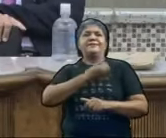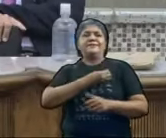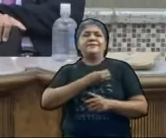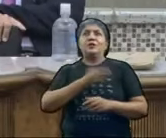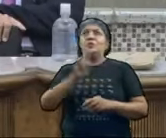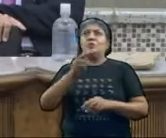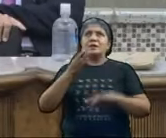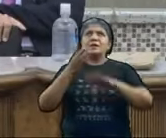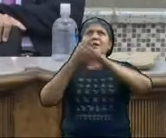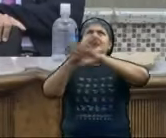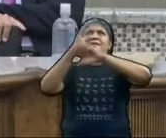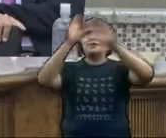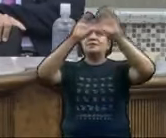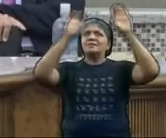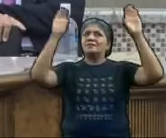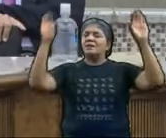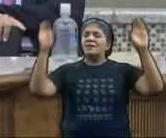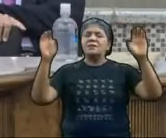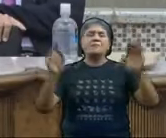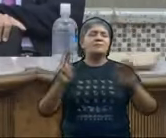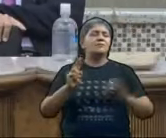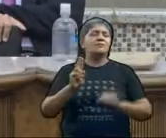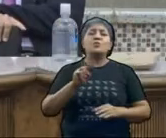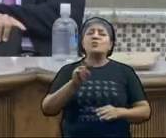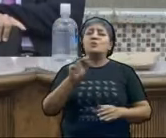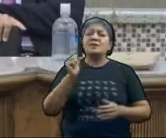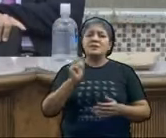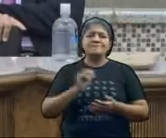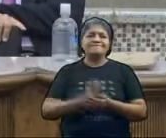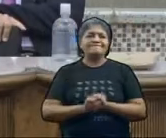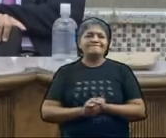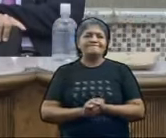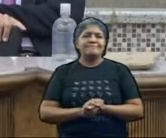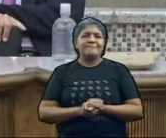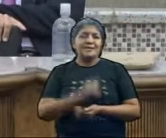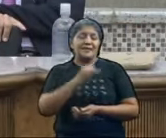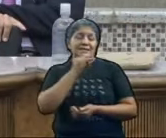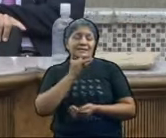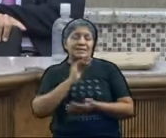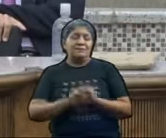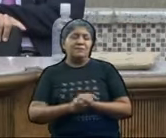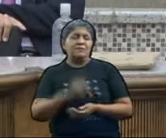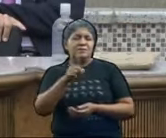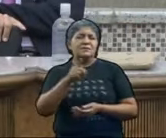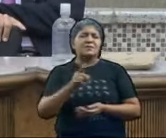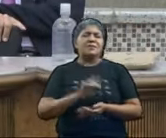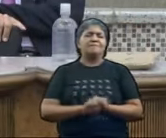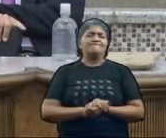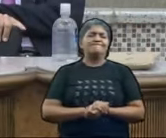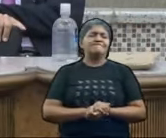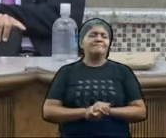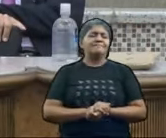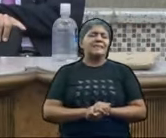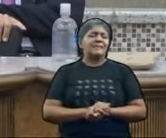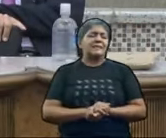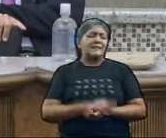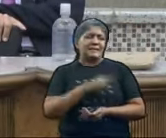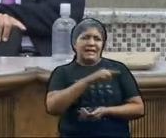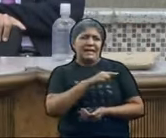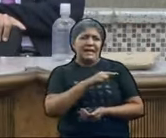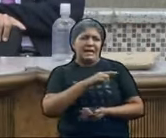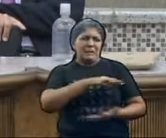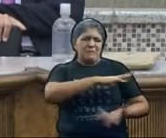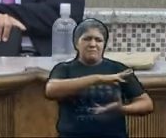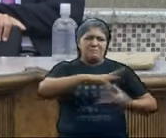Se nesta noite, porventura, alguém estiver aqui e você estiver envolvido com algum desses entorpecentes, cuidado,